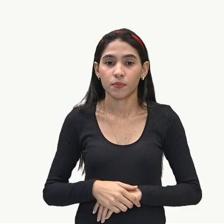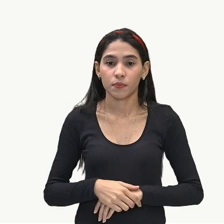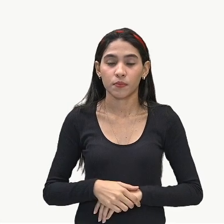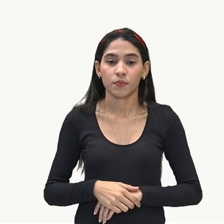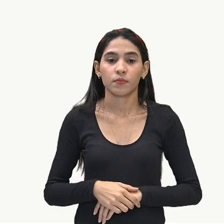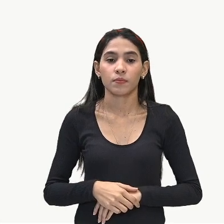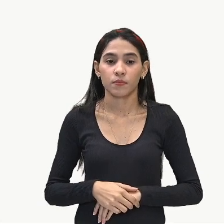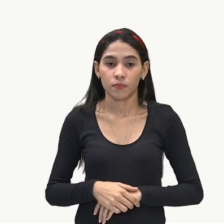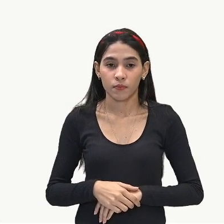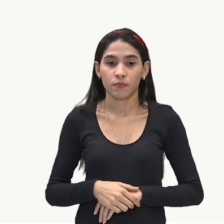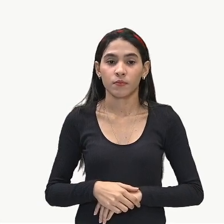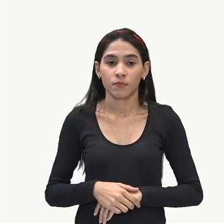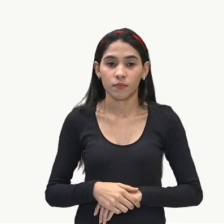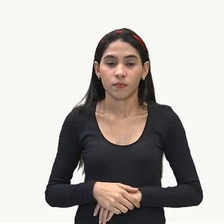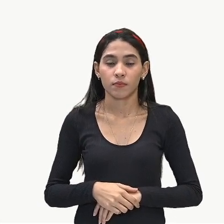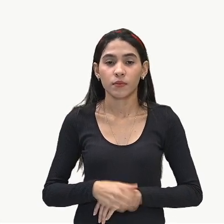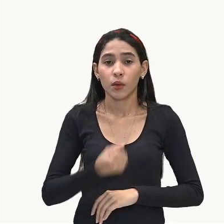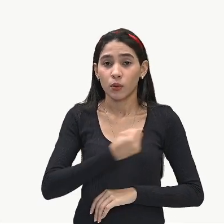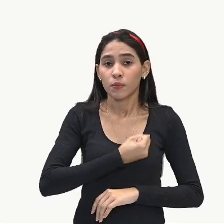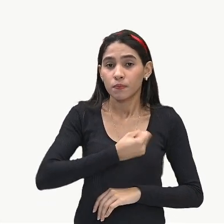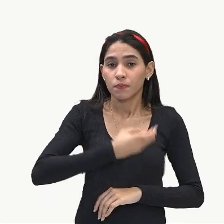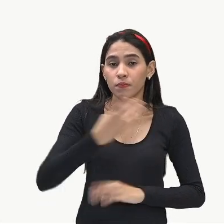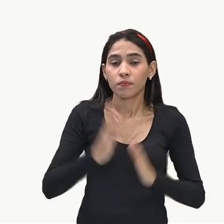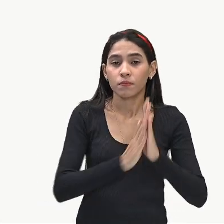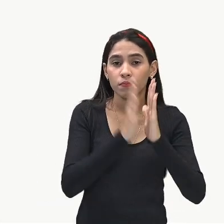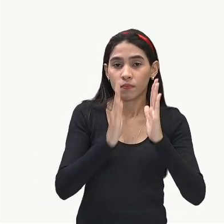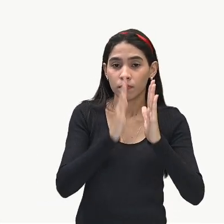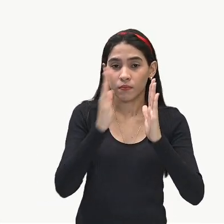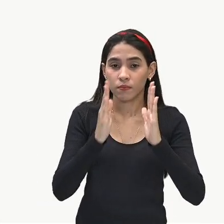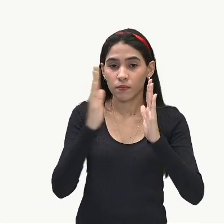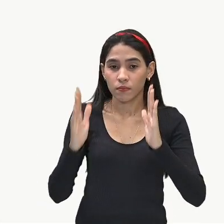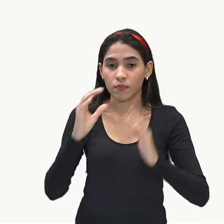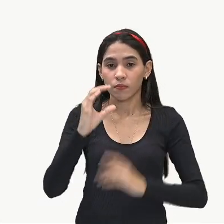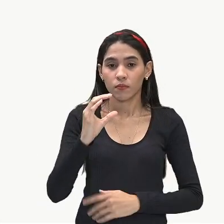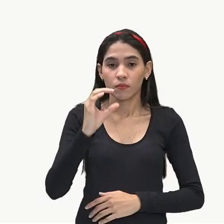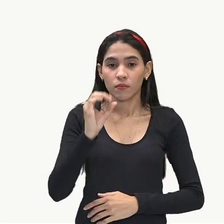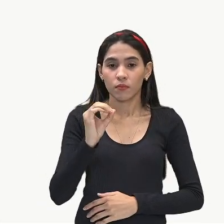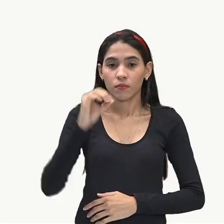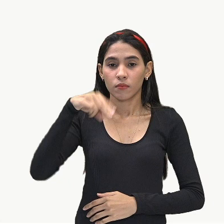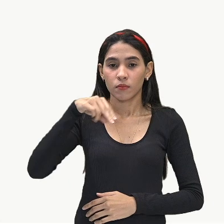Agora nós temos aqui o caso das sequências numéricas oscilantes, tá?